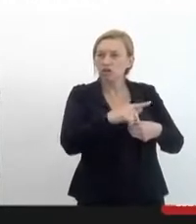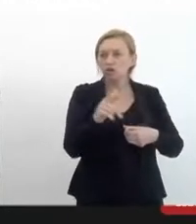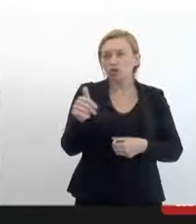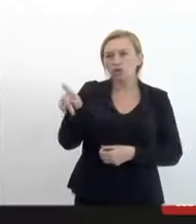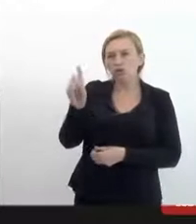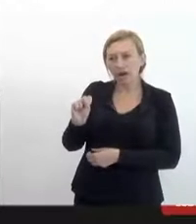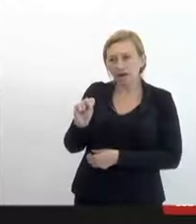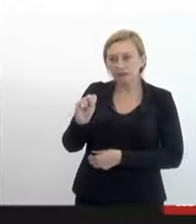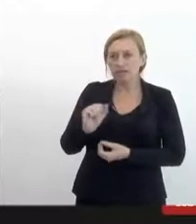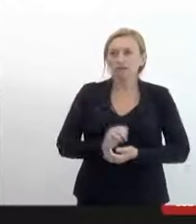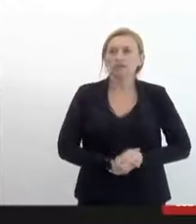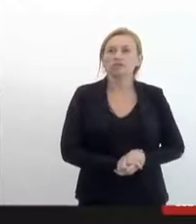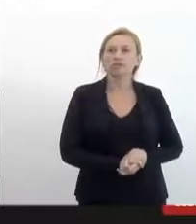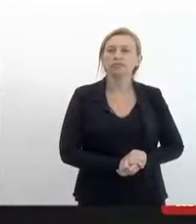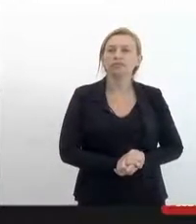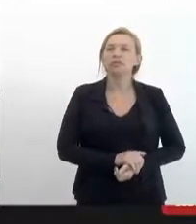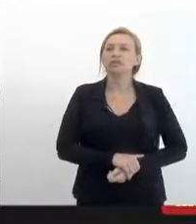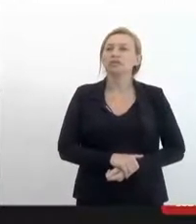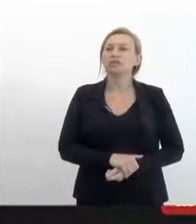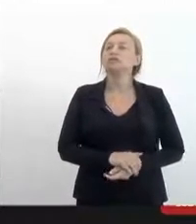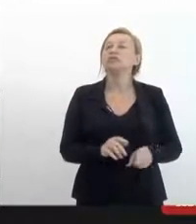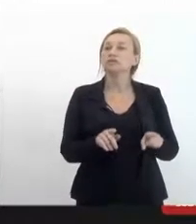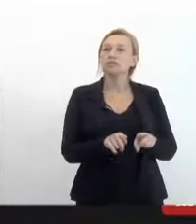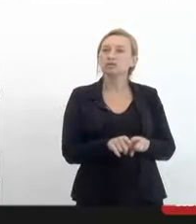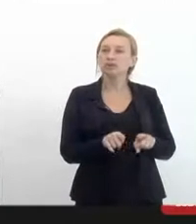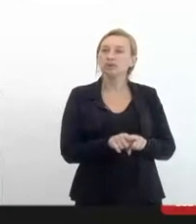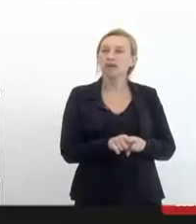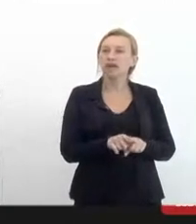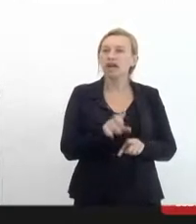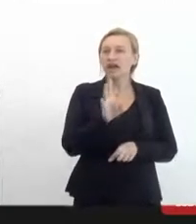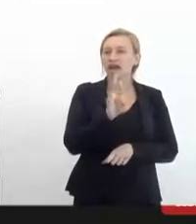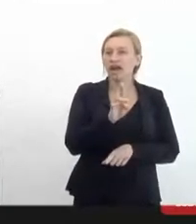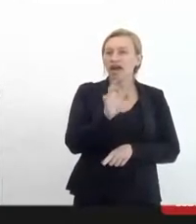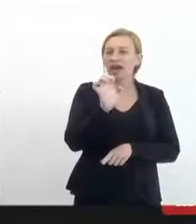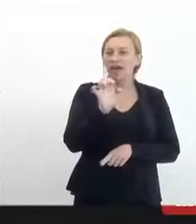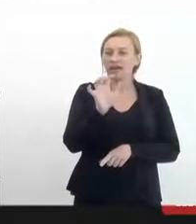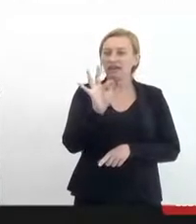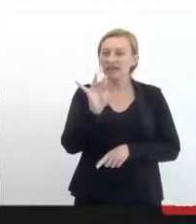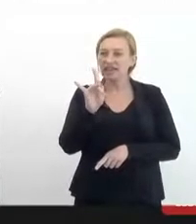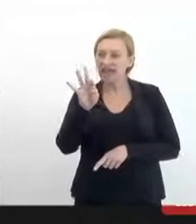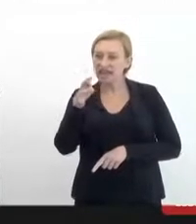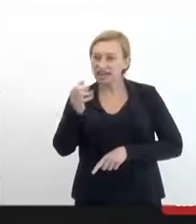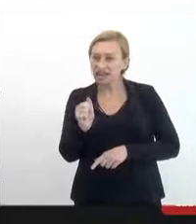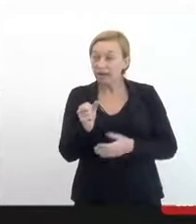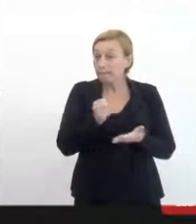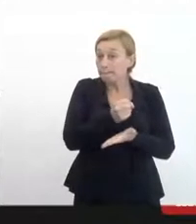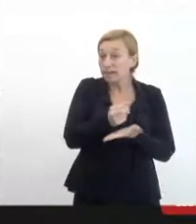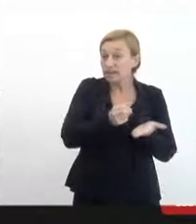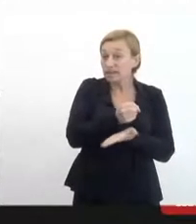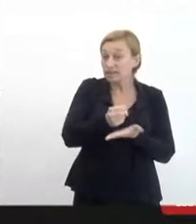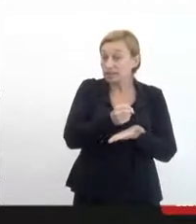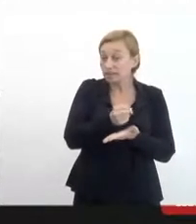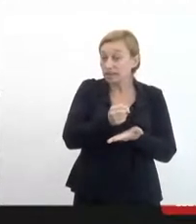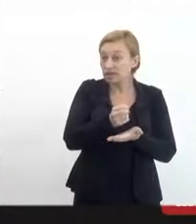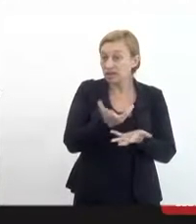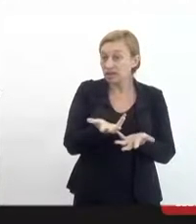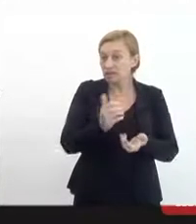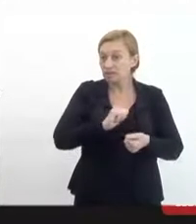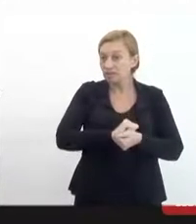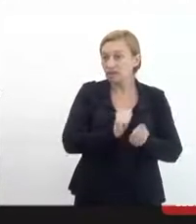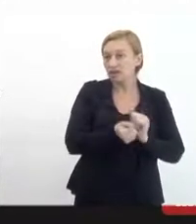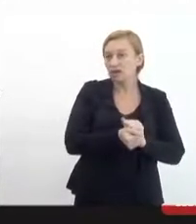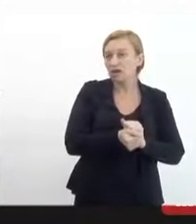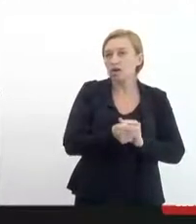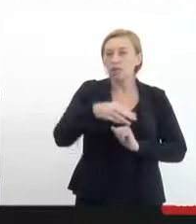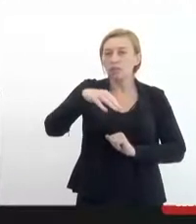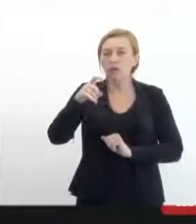explotados. No caso da refinaria, nós temos basicamente uma desagregação de moléculas de